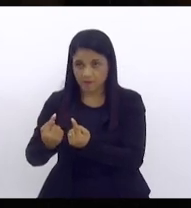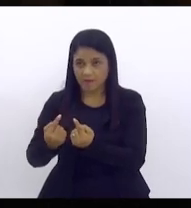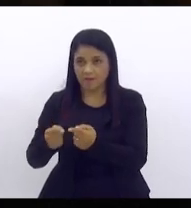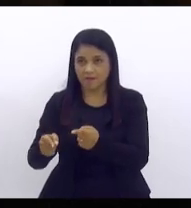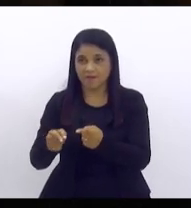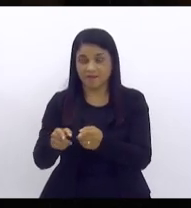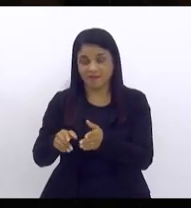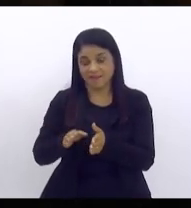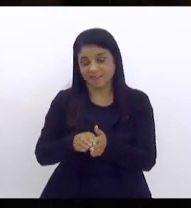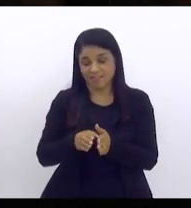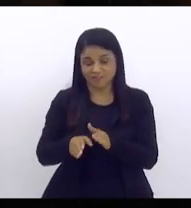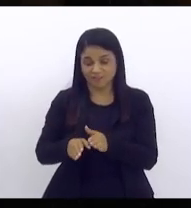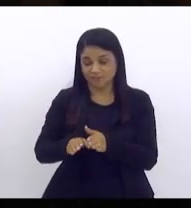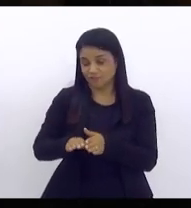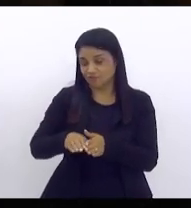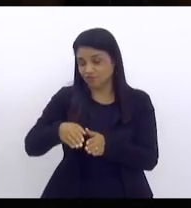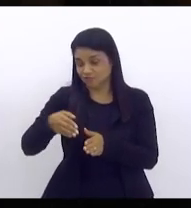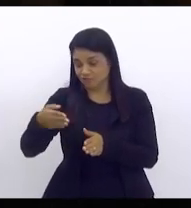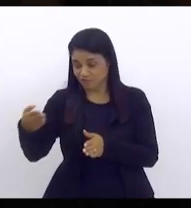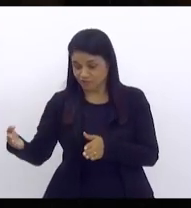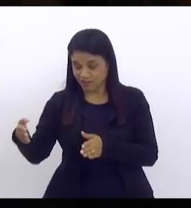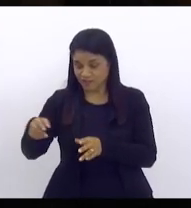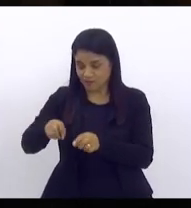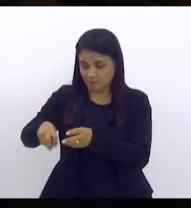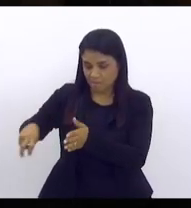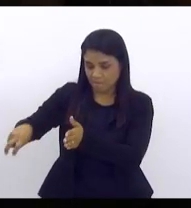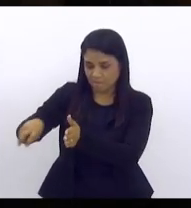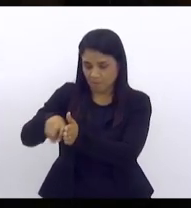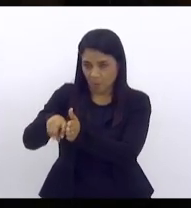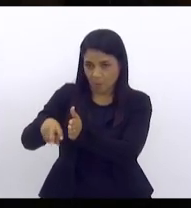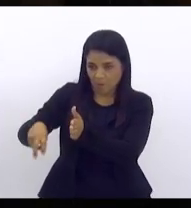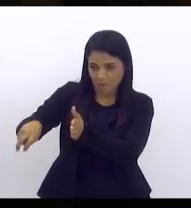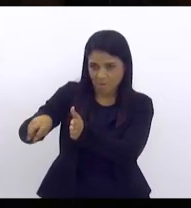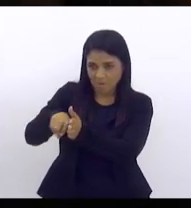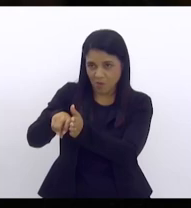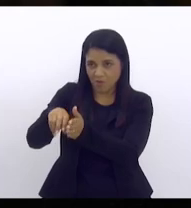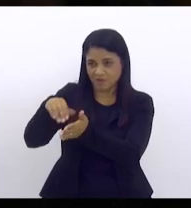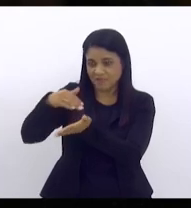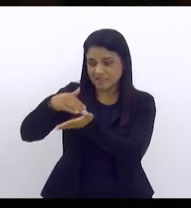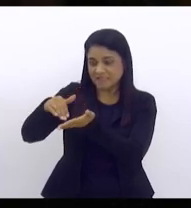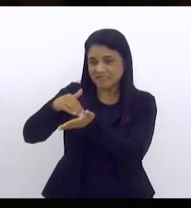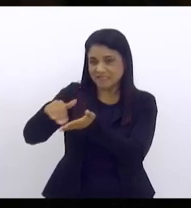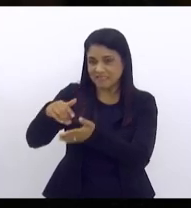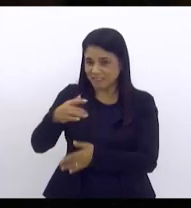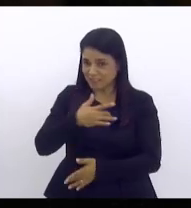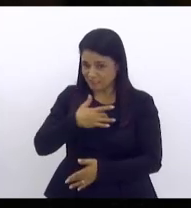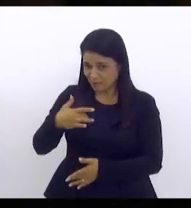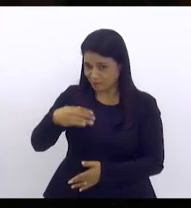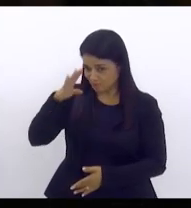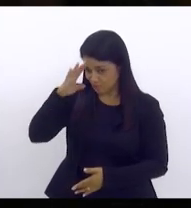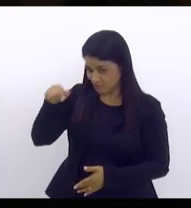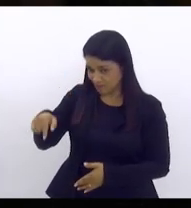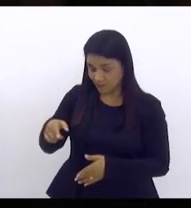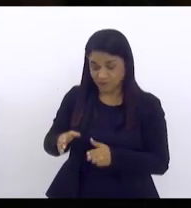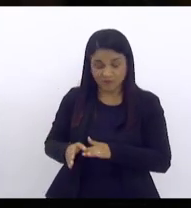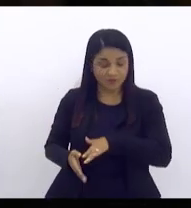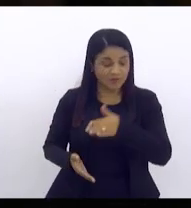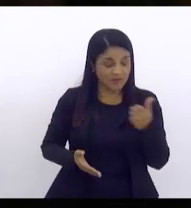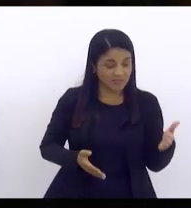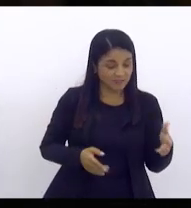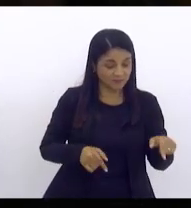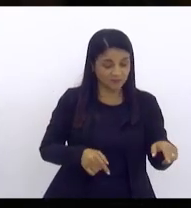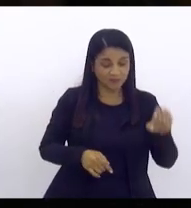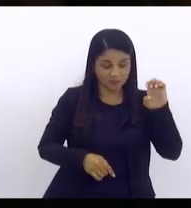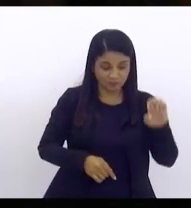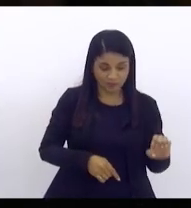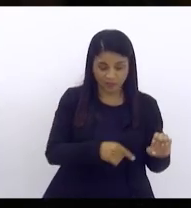como estacionamento, principalmente ali na Secretaria de Saúde. A do lado esquerdo é usada